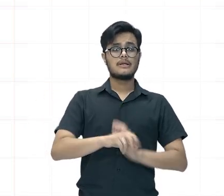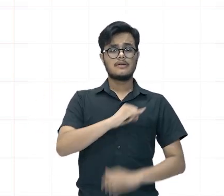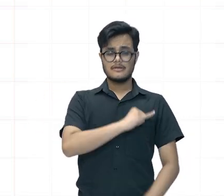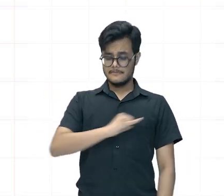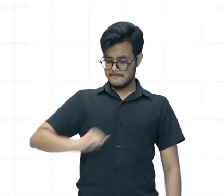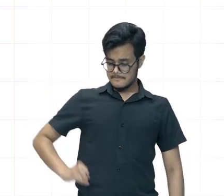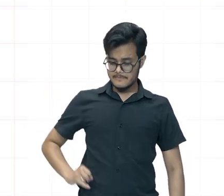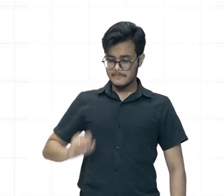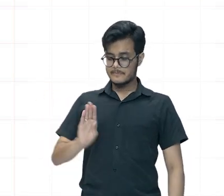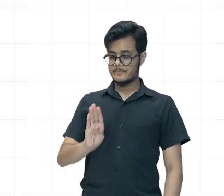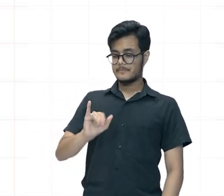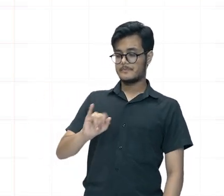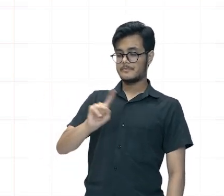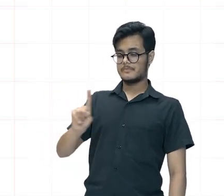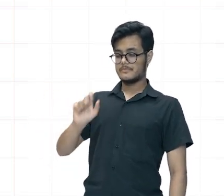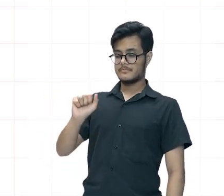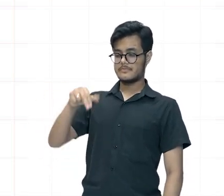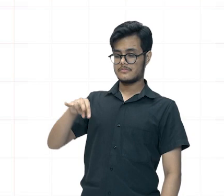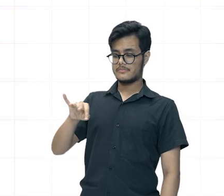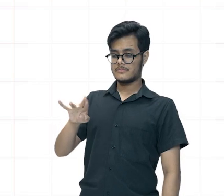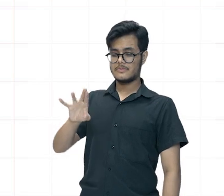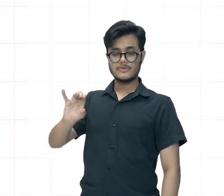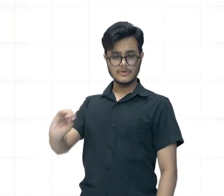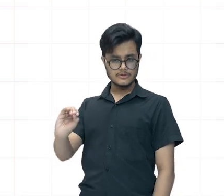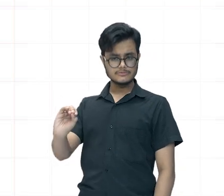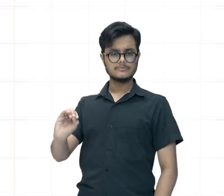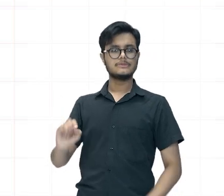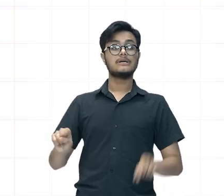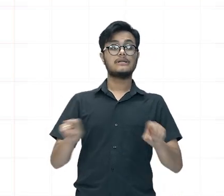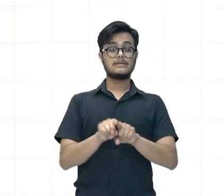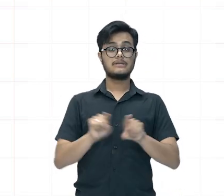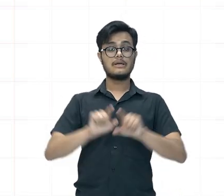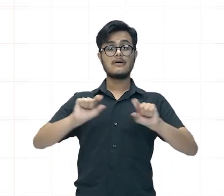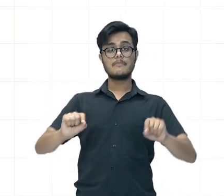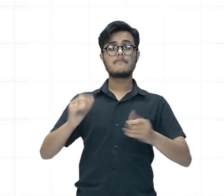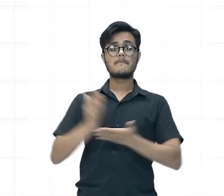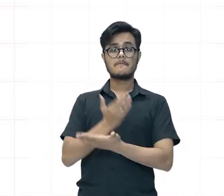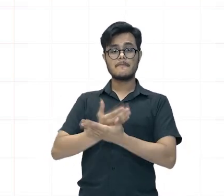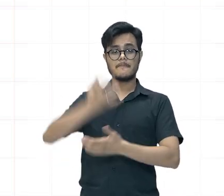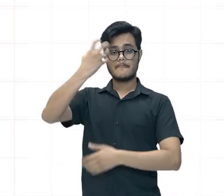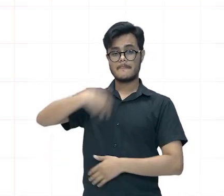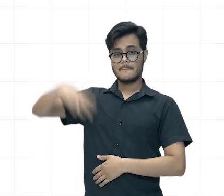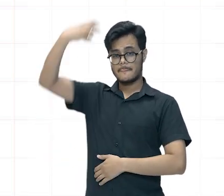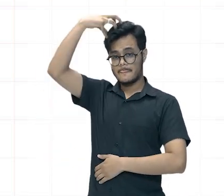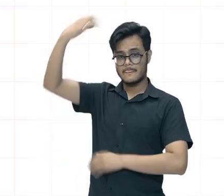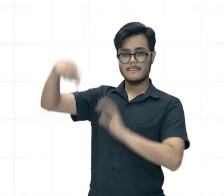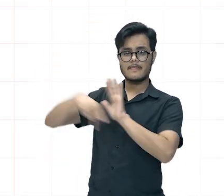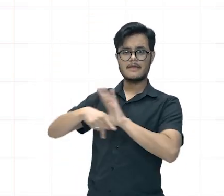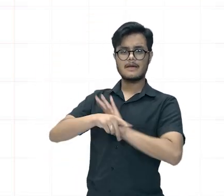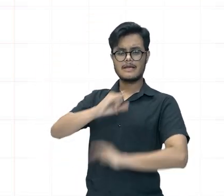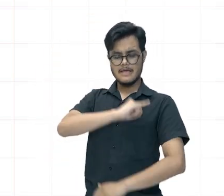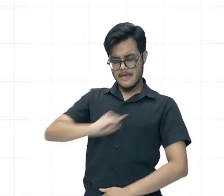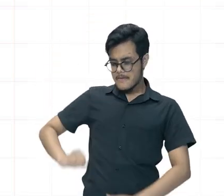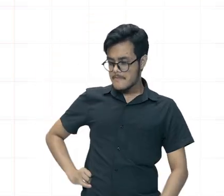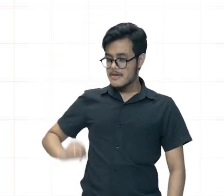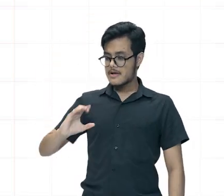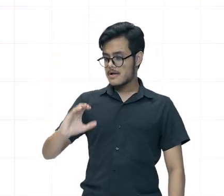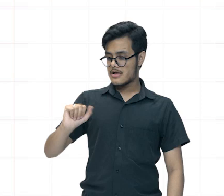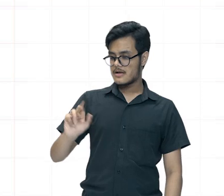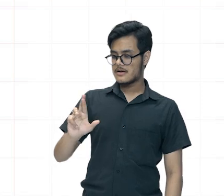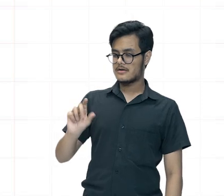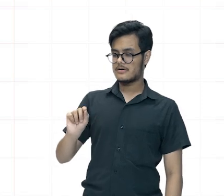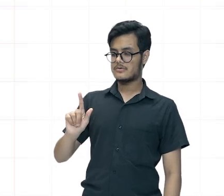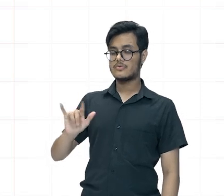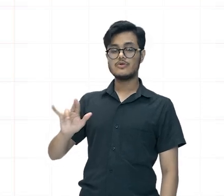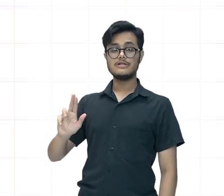colonato que vai se transformar no sistema de servidão. A gente tem também aí o Império Bizantino, né? A gente tem aí o Reino